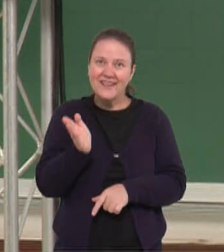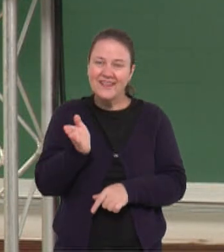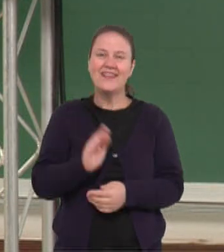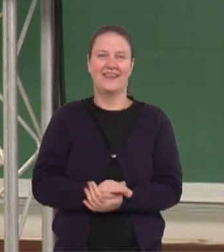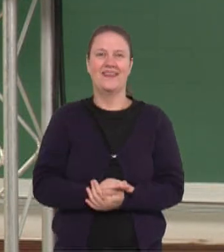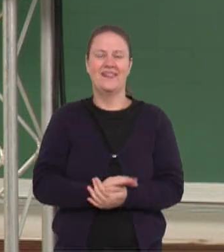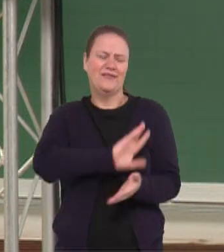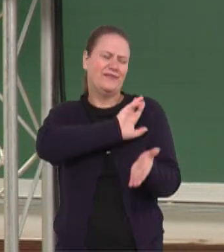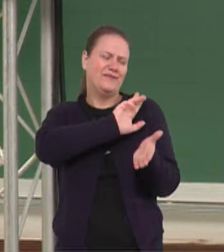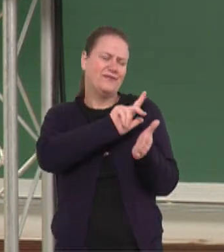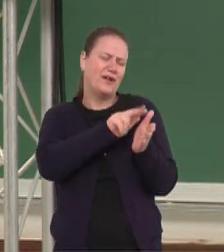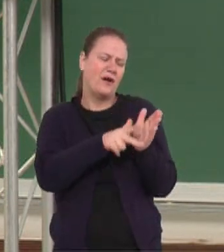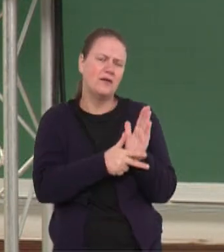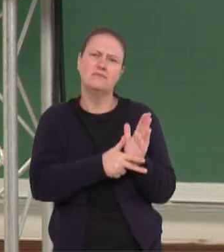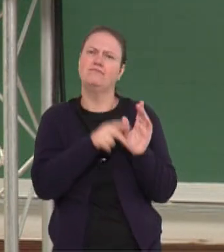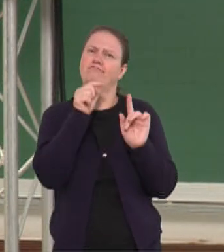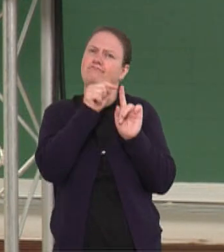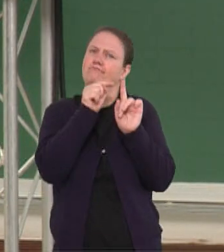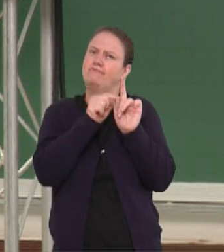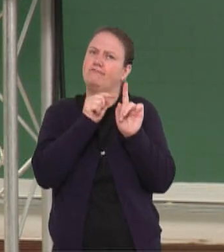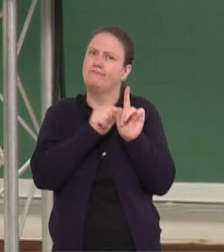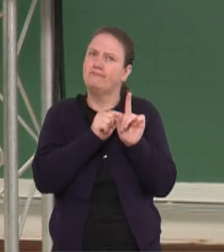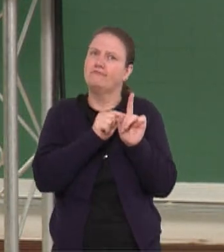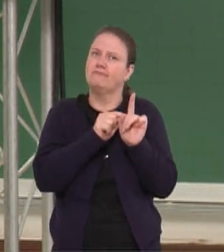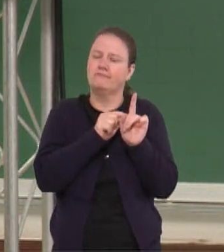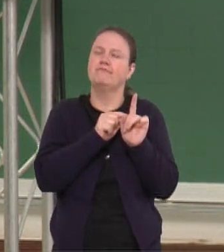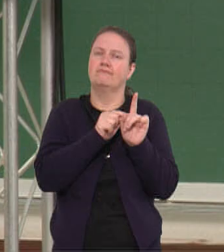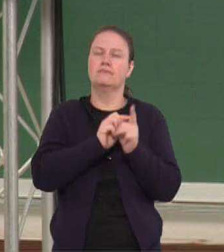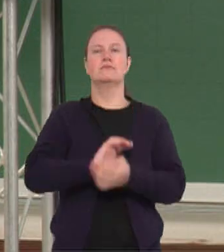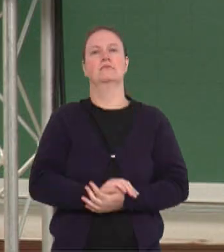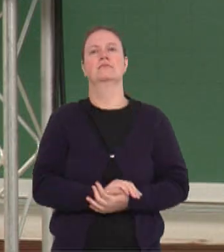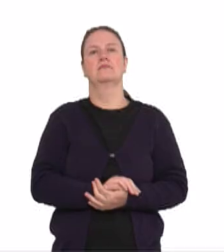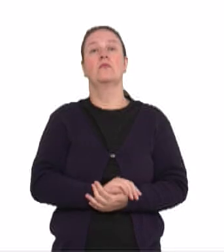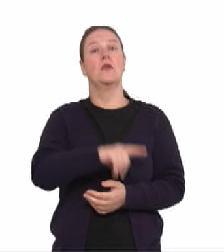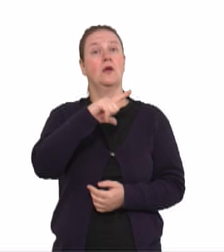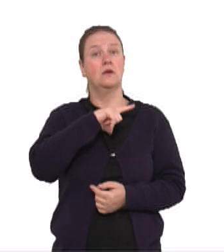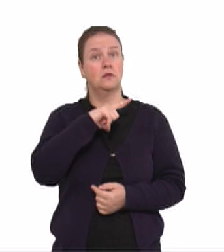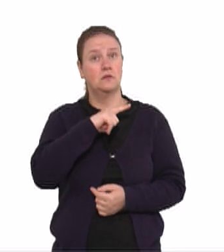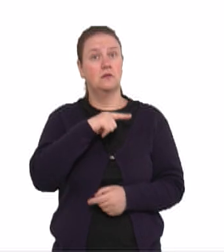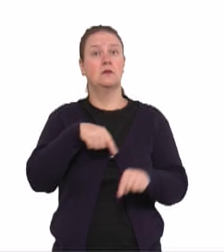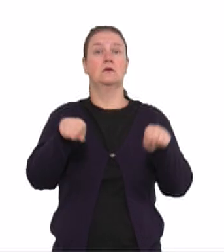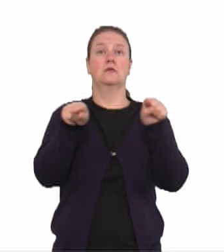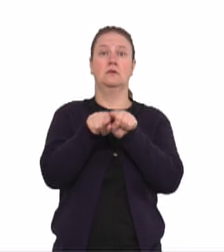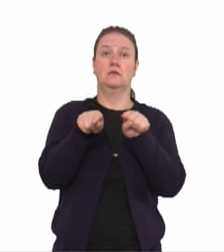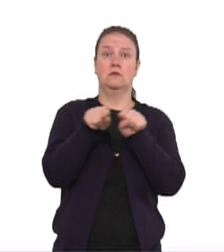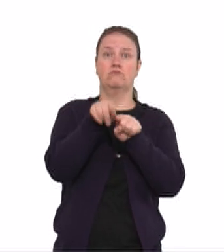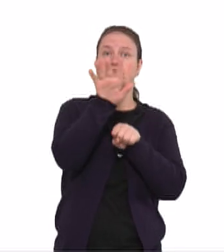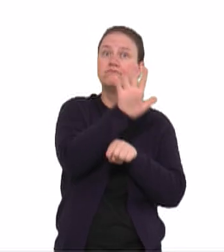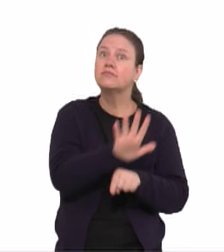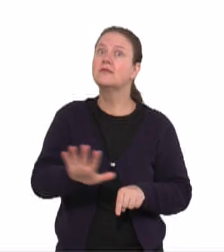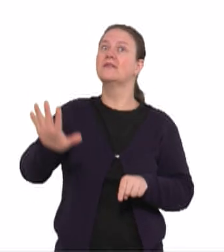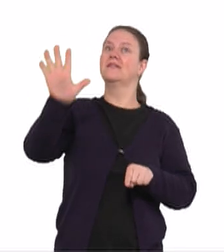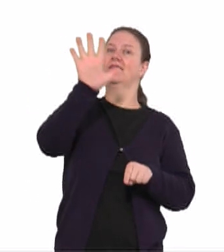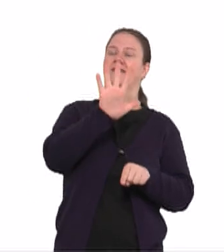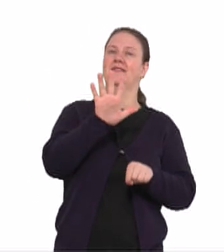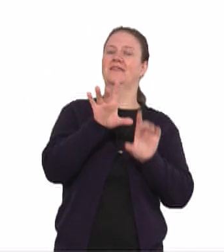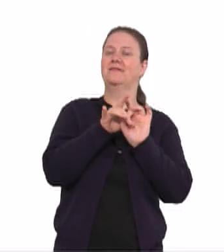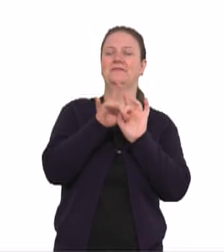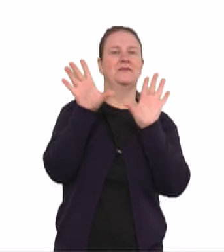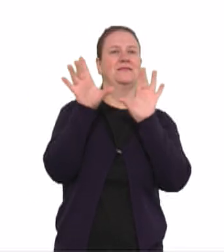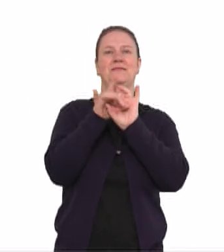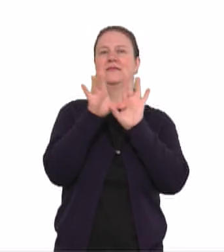muitas, né? E aqui nós temos figura de linguagem, é aquela que permite uma